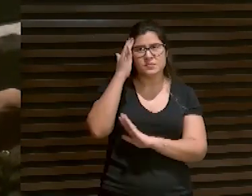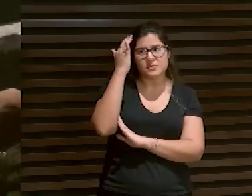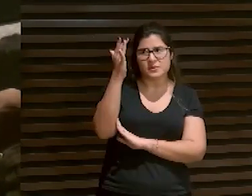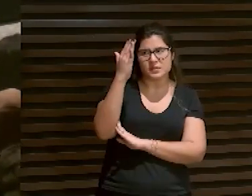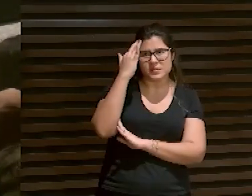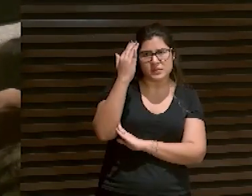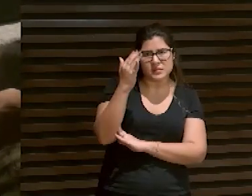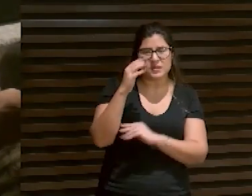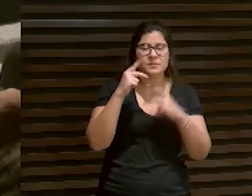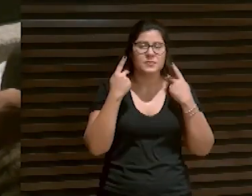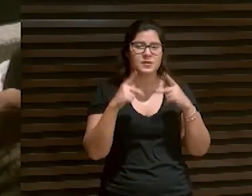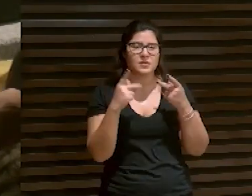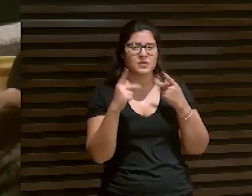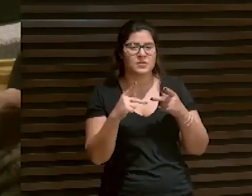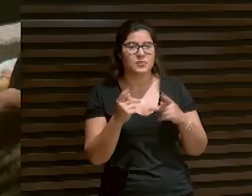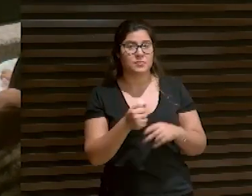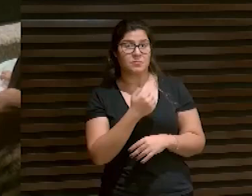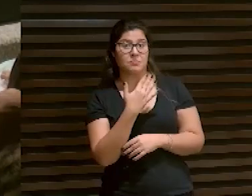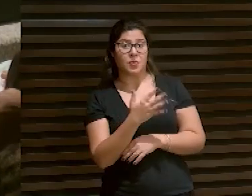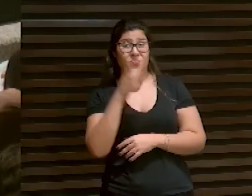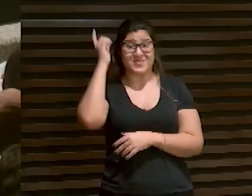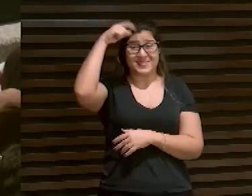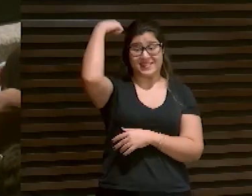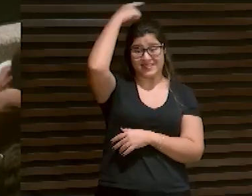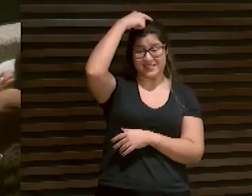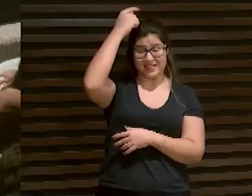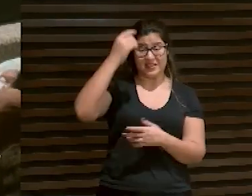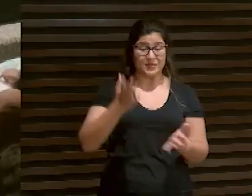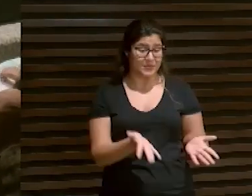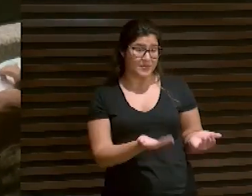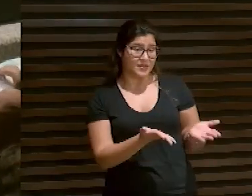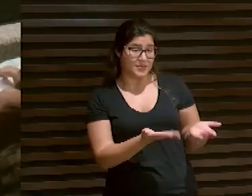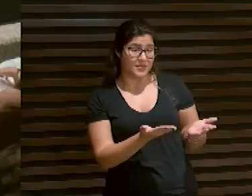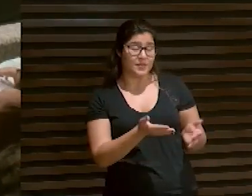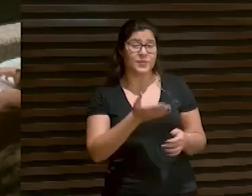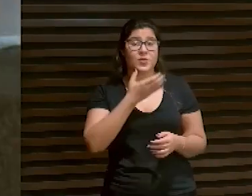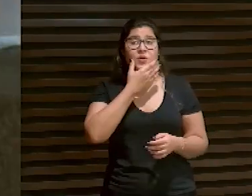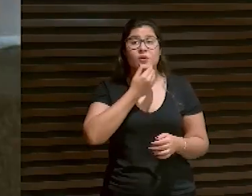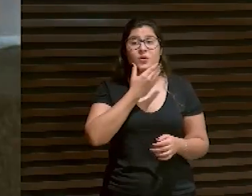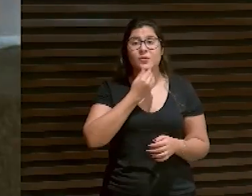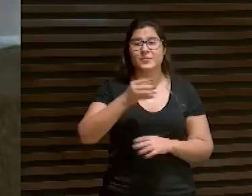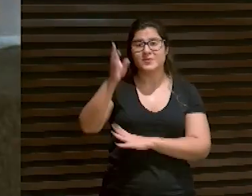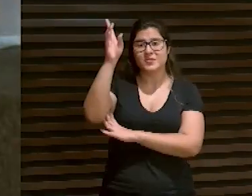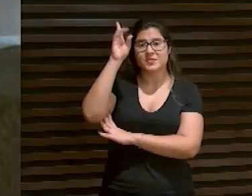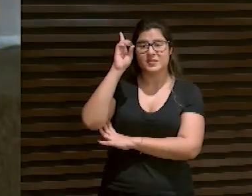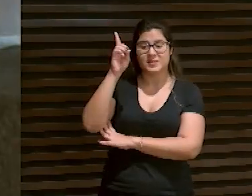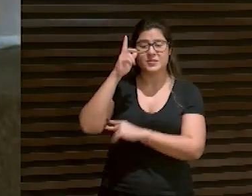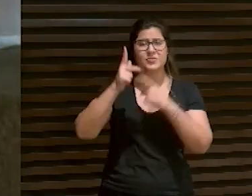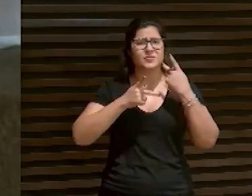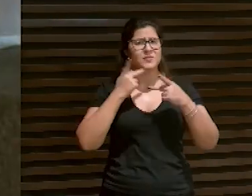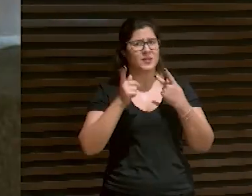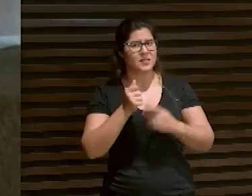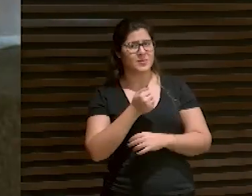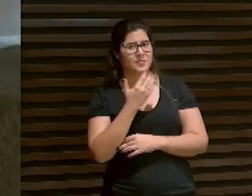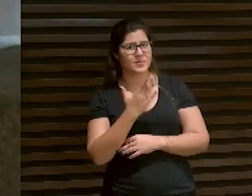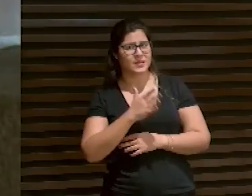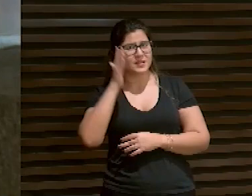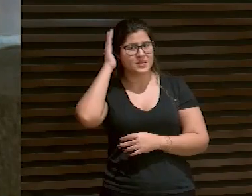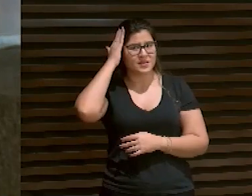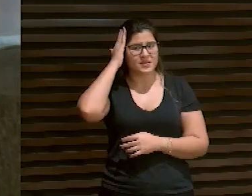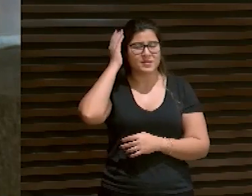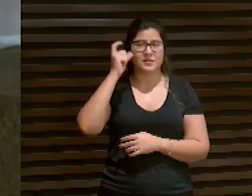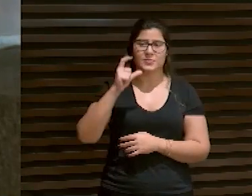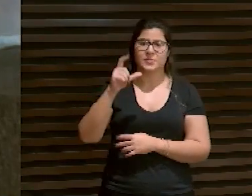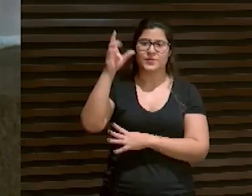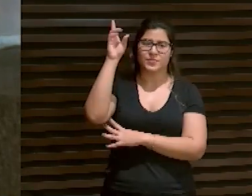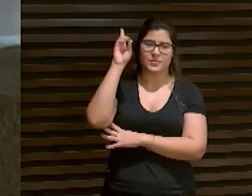pregador excelente, que pregador dedicado, que homem de Deus, como ele fala bem, como ele entende da palavra